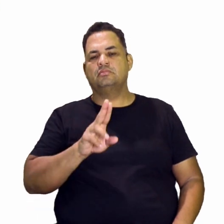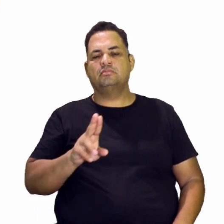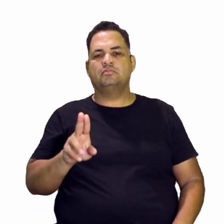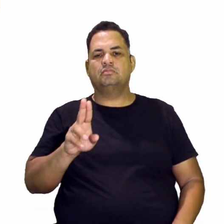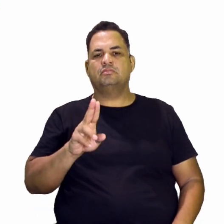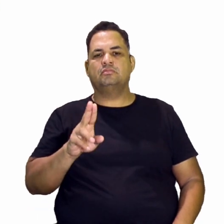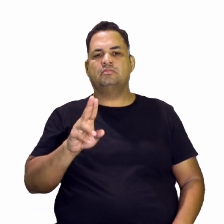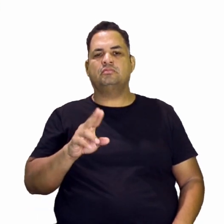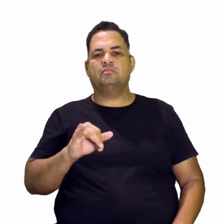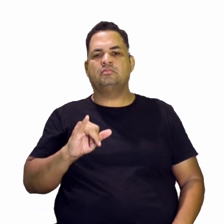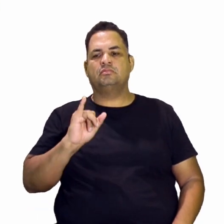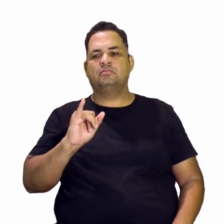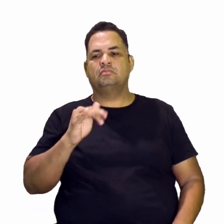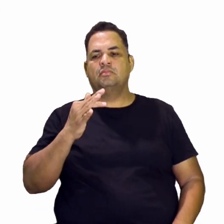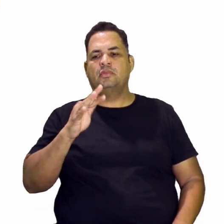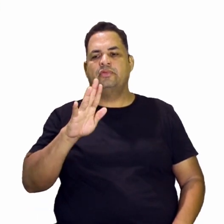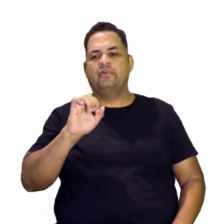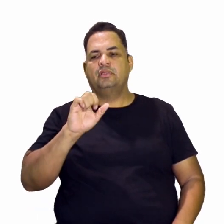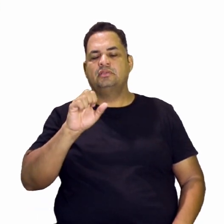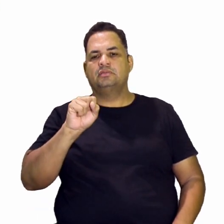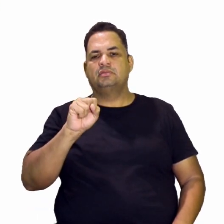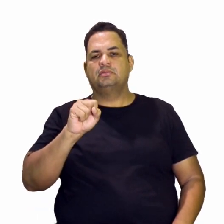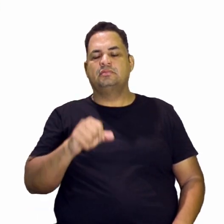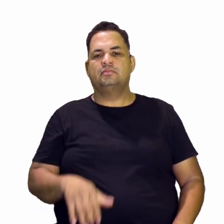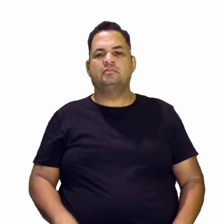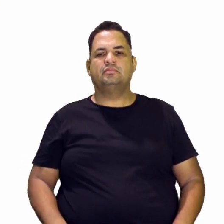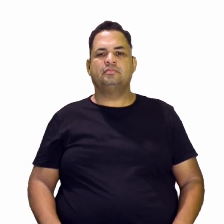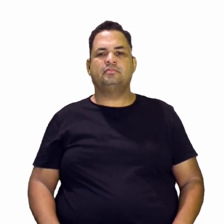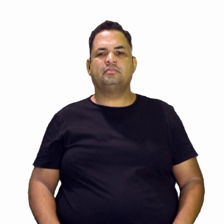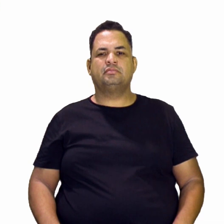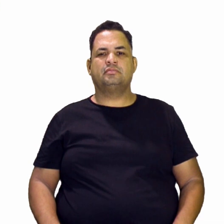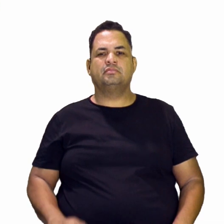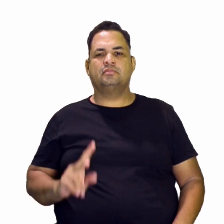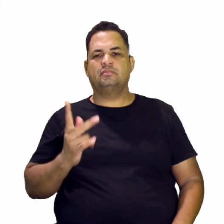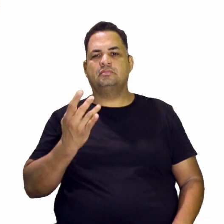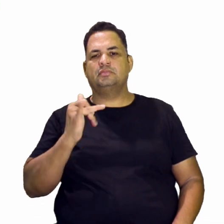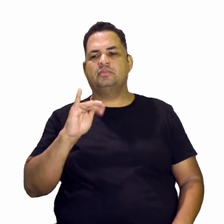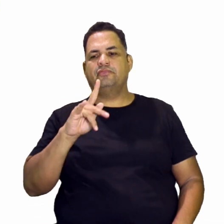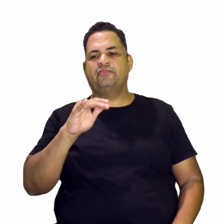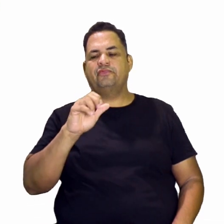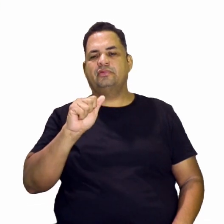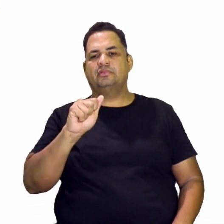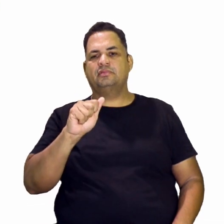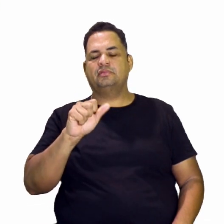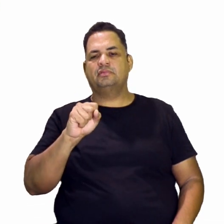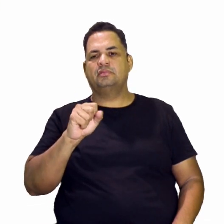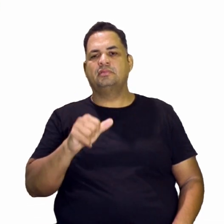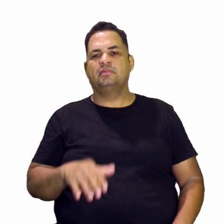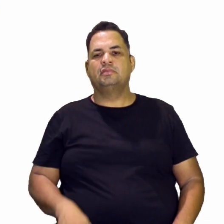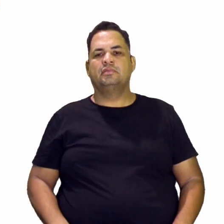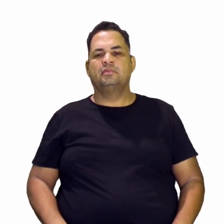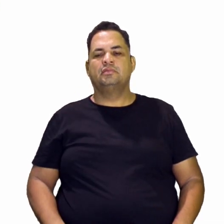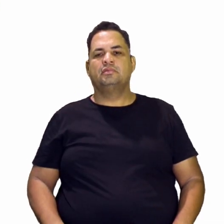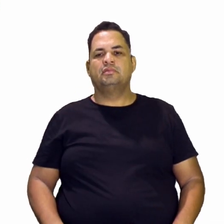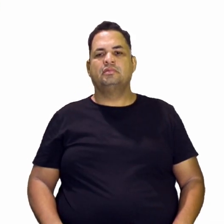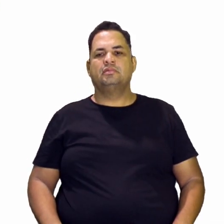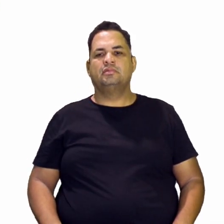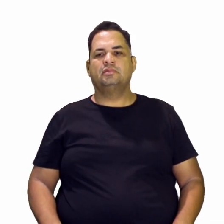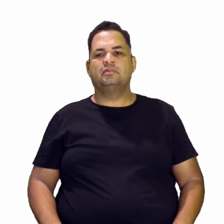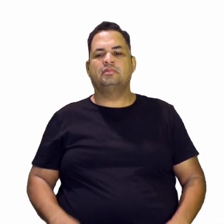das hifas, tá? Essas hifas, eles liberam